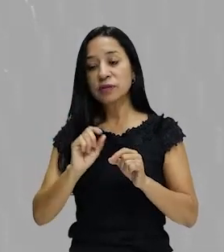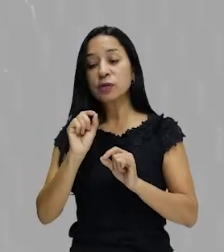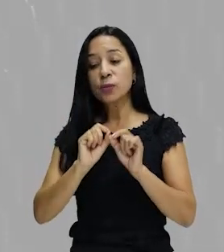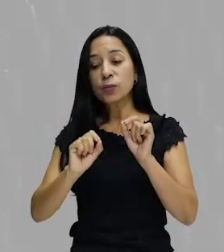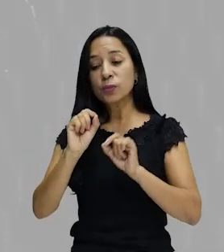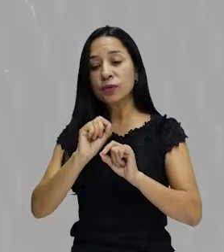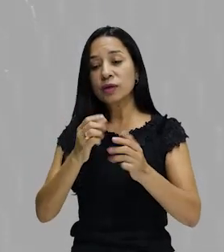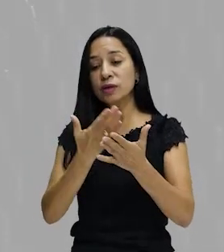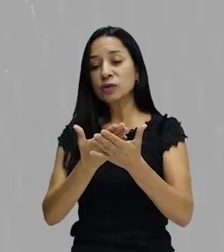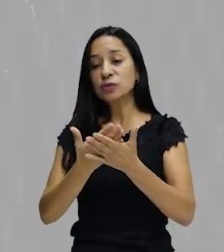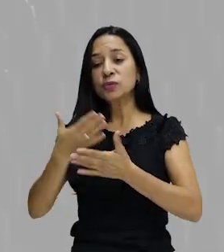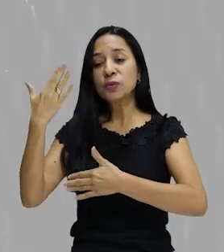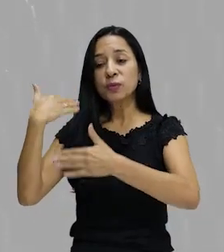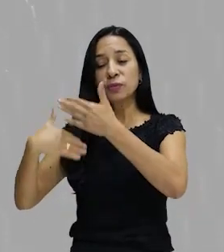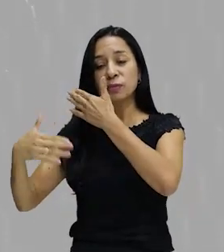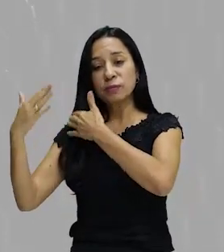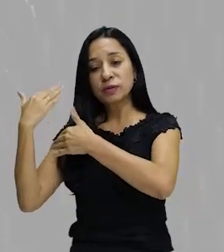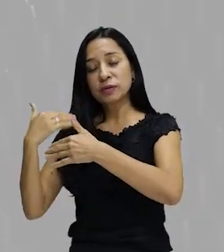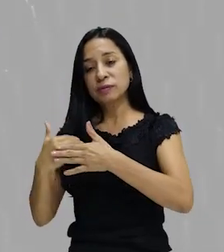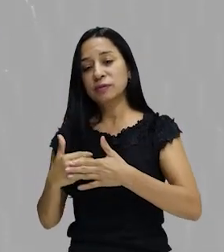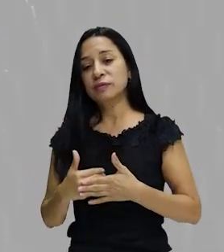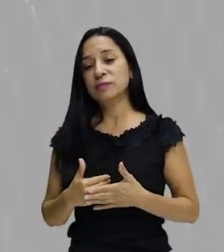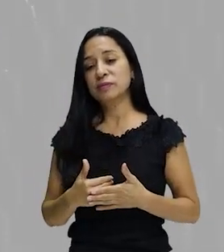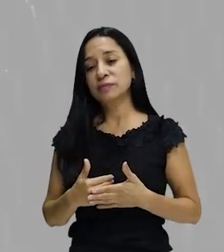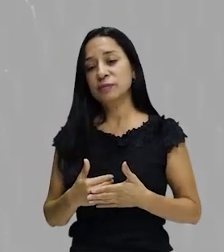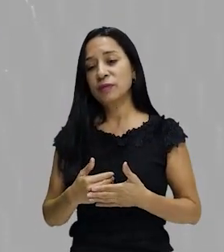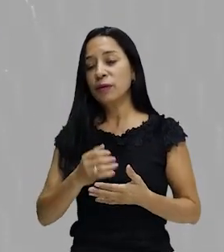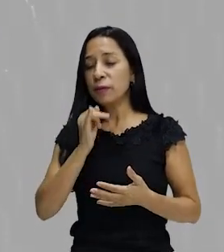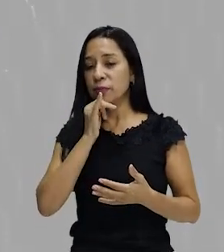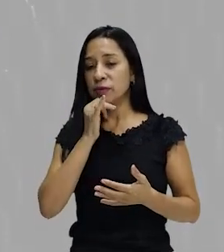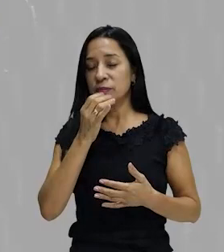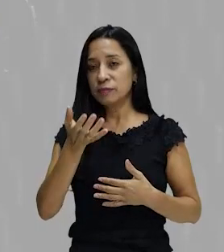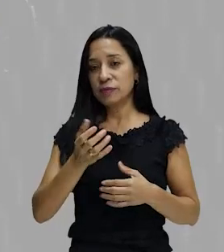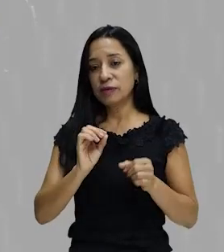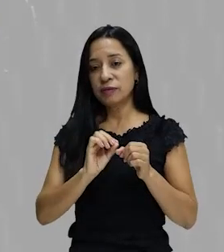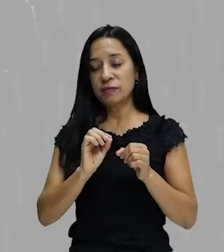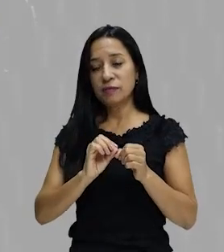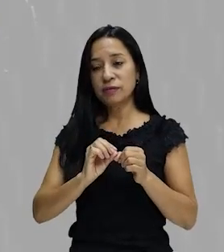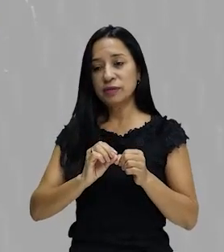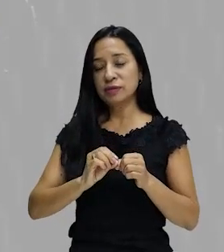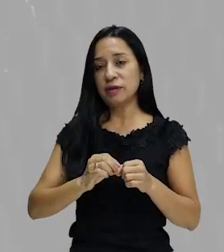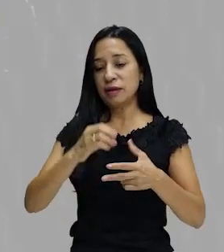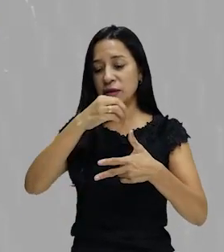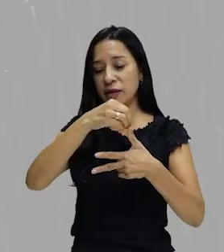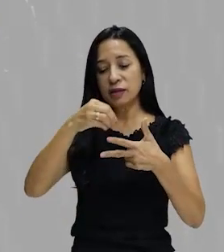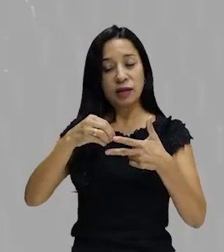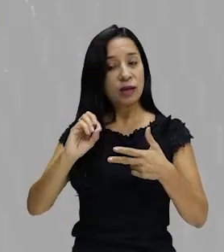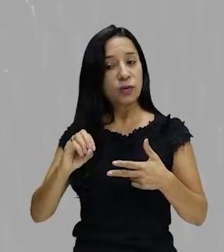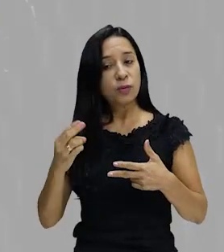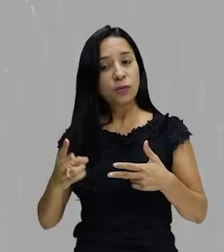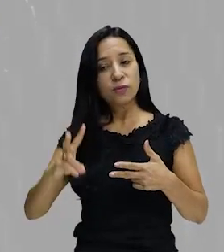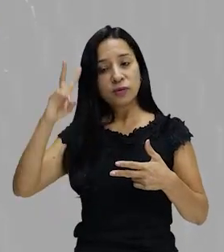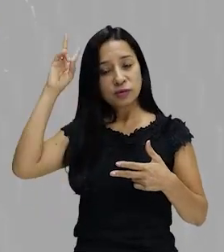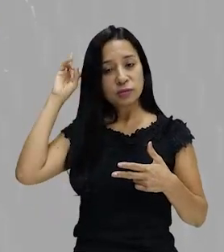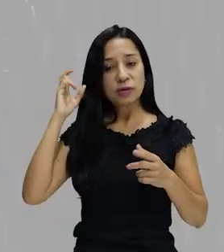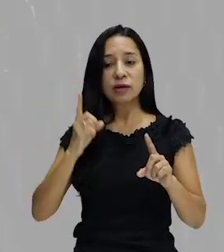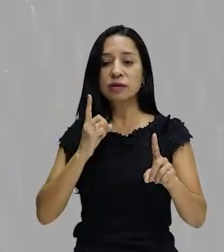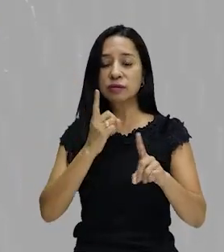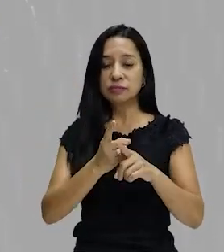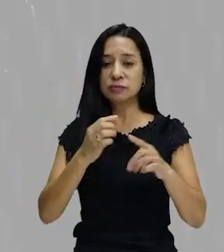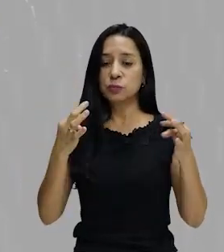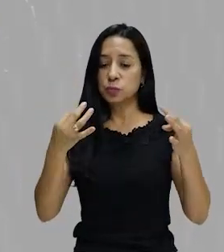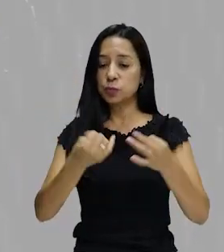Né? De repente esteja querendo fazer um vestibular, esteja querendo fazer o Enem, tá certo? Então você encontra todo o